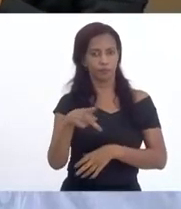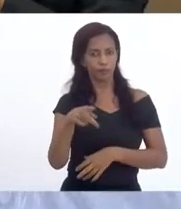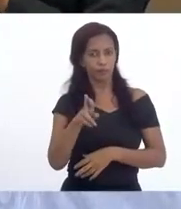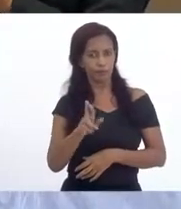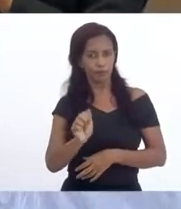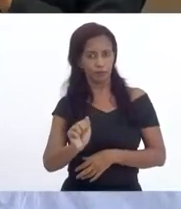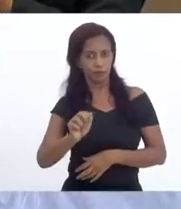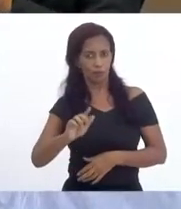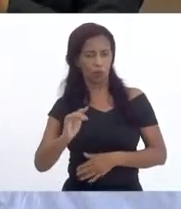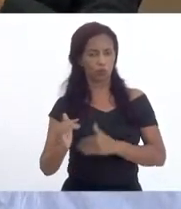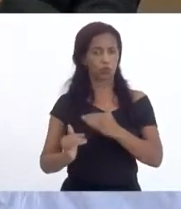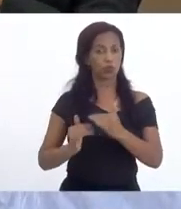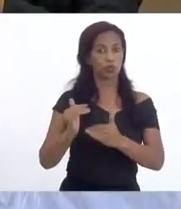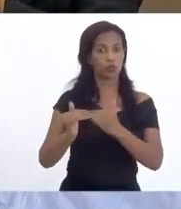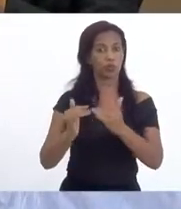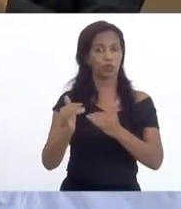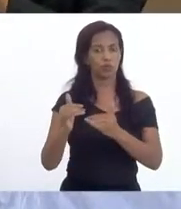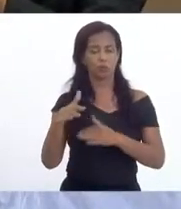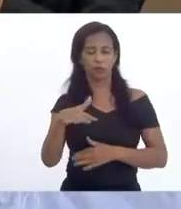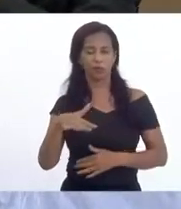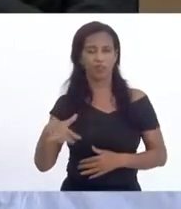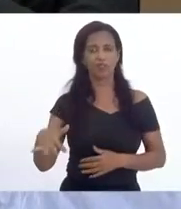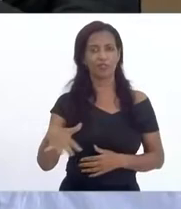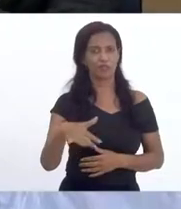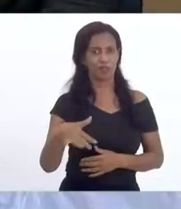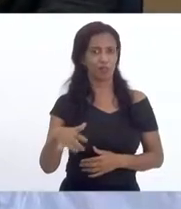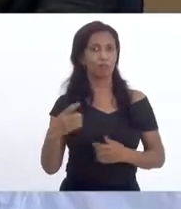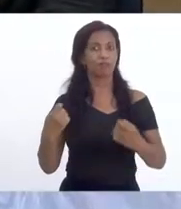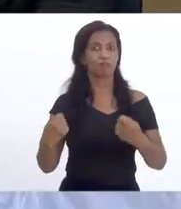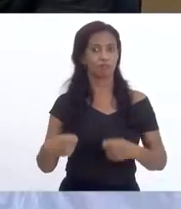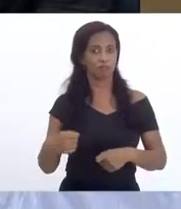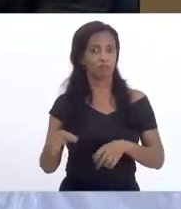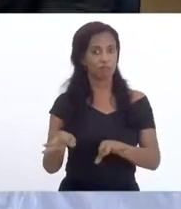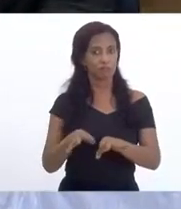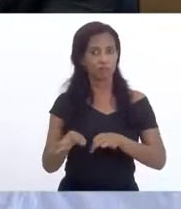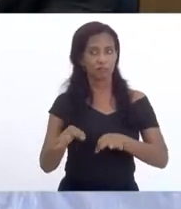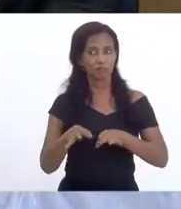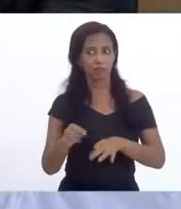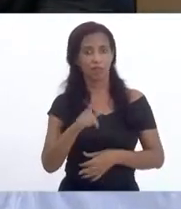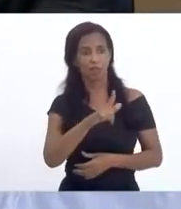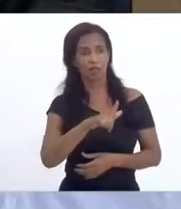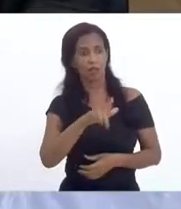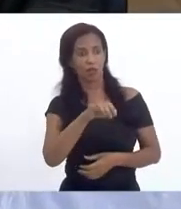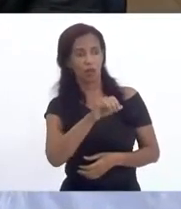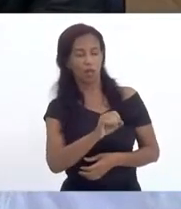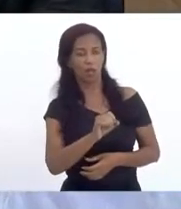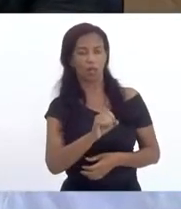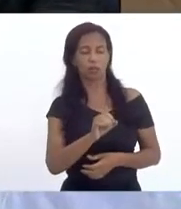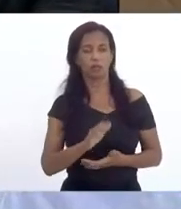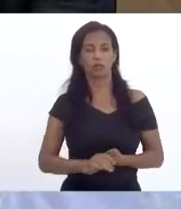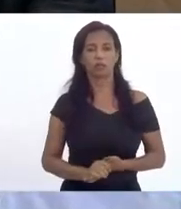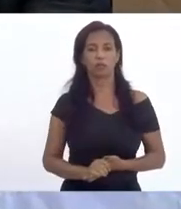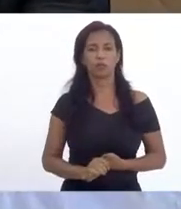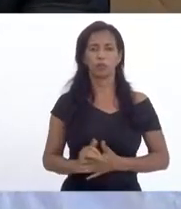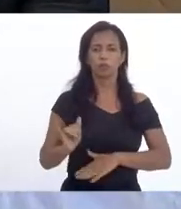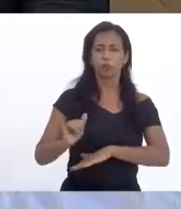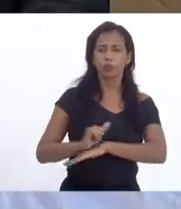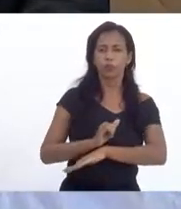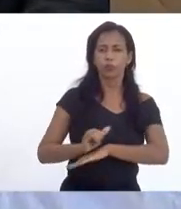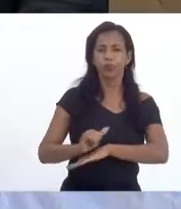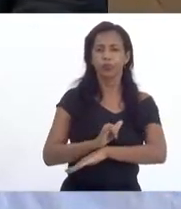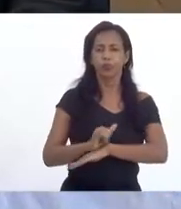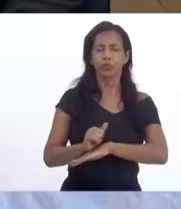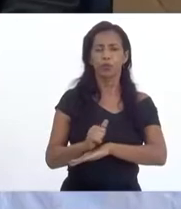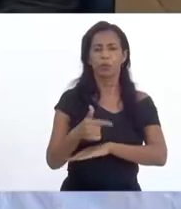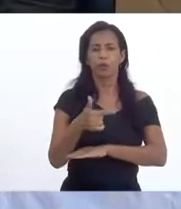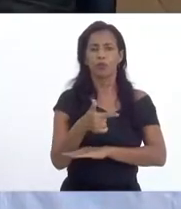um desenvolvimento regional. Precisamos planejar, Leonardo, um desenvolvimento para